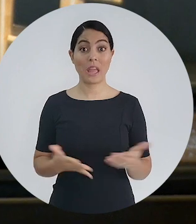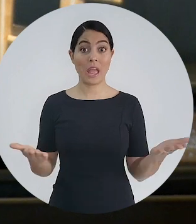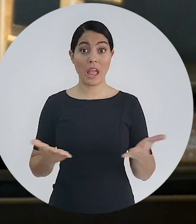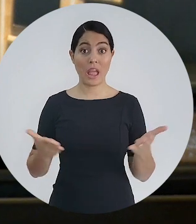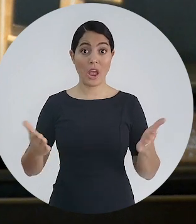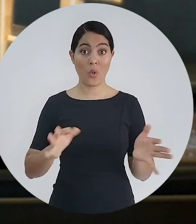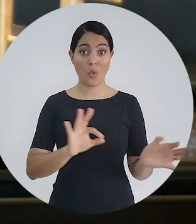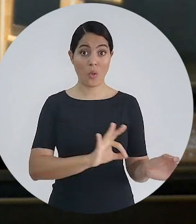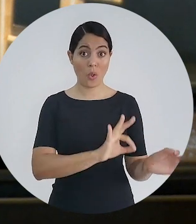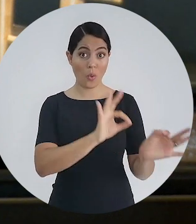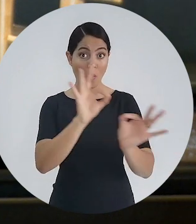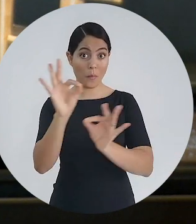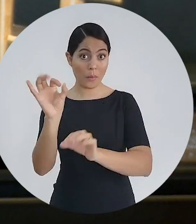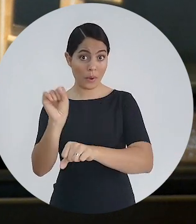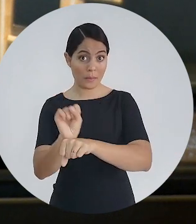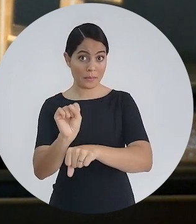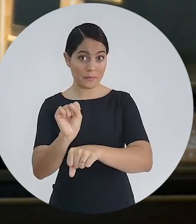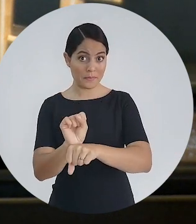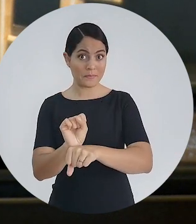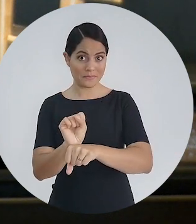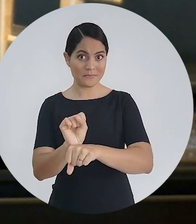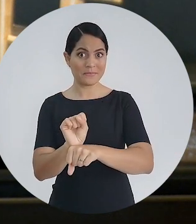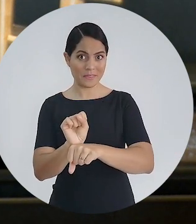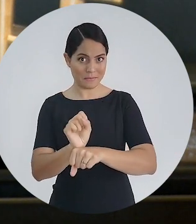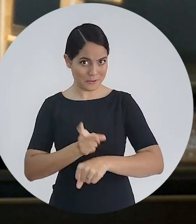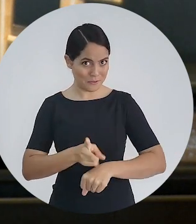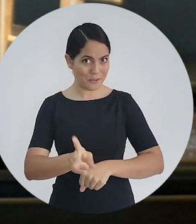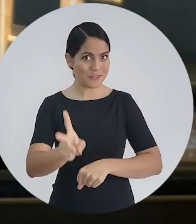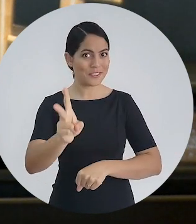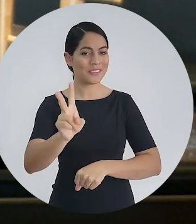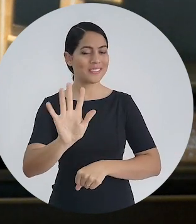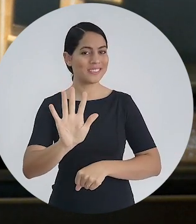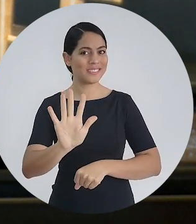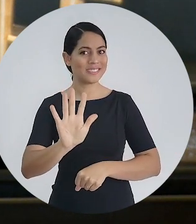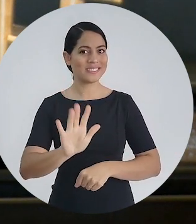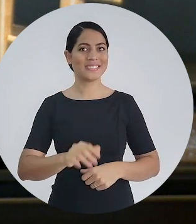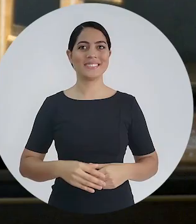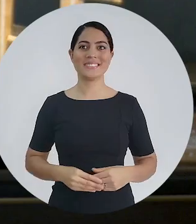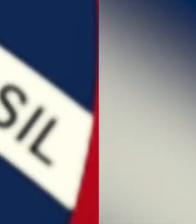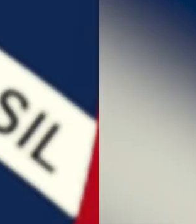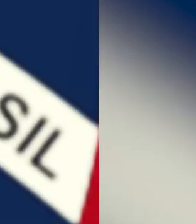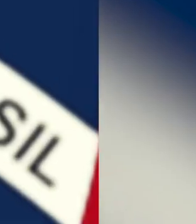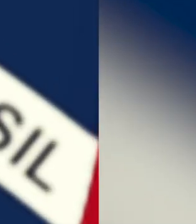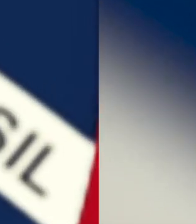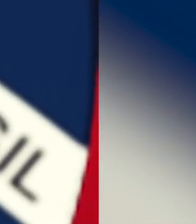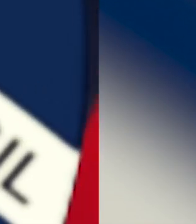Agora nós vamos para um breve intervalo e voltamos em instantes. Não saia daí!